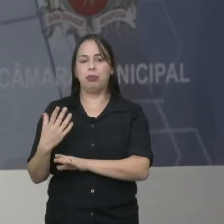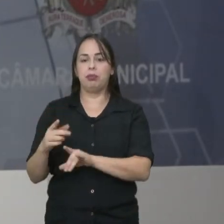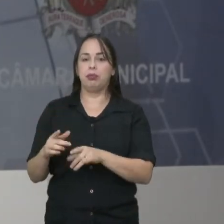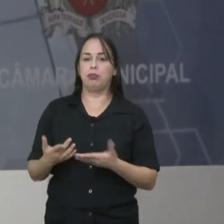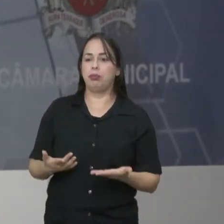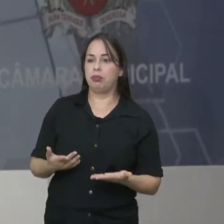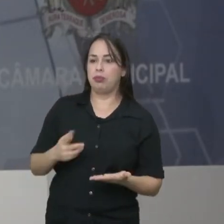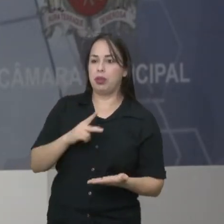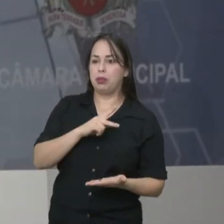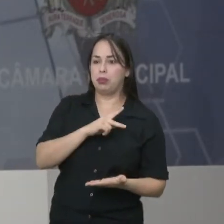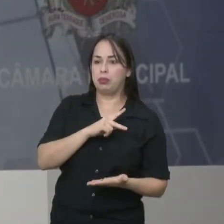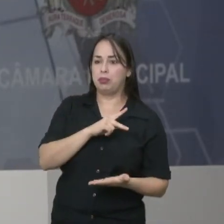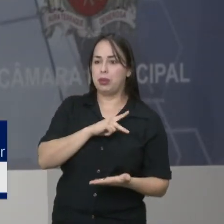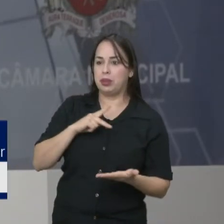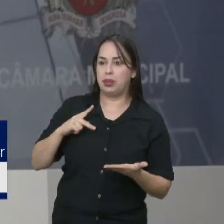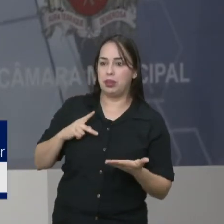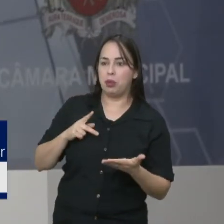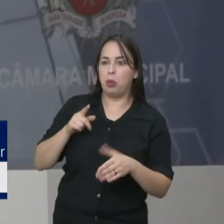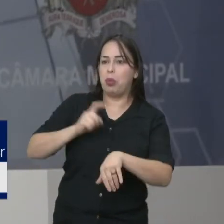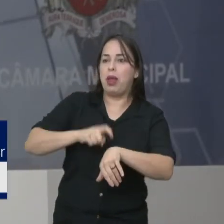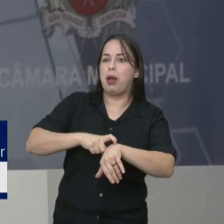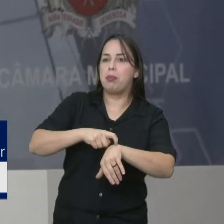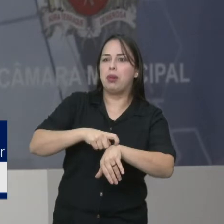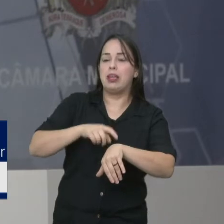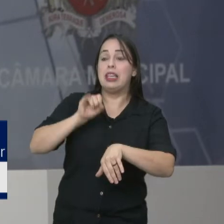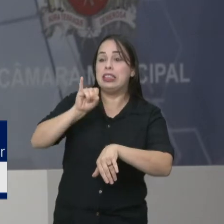Presidente, solta o tempo lá, senão eu vou ficar até amanhã aqui. Não...